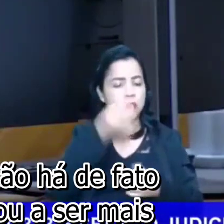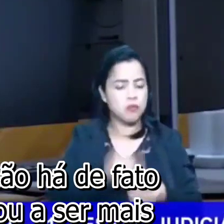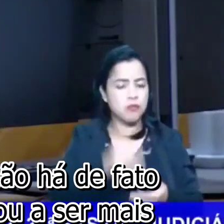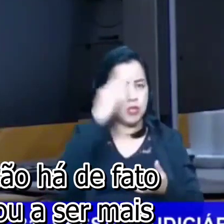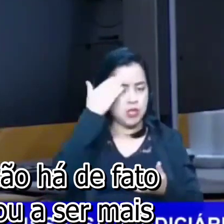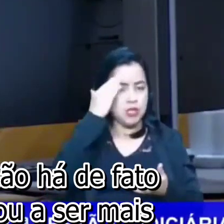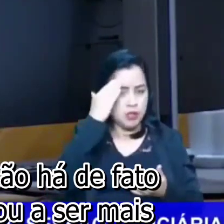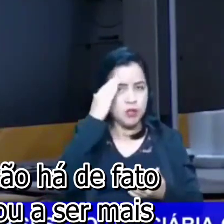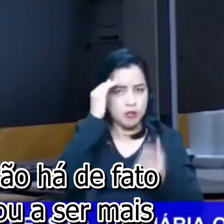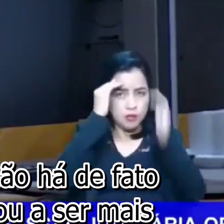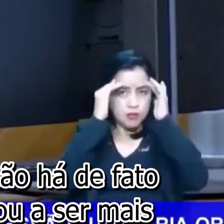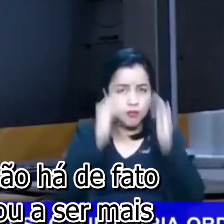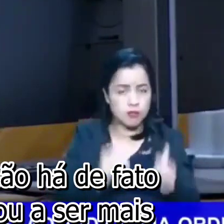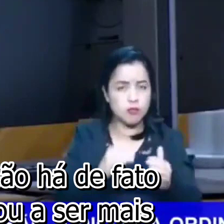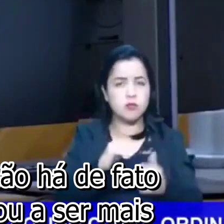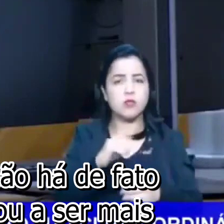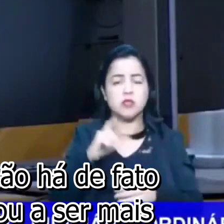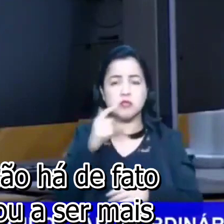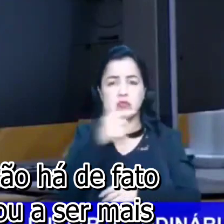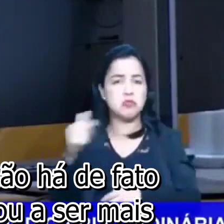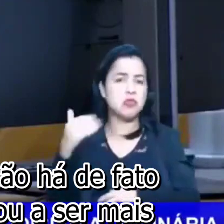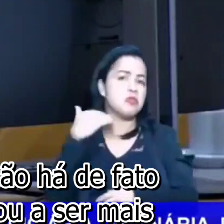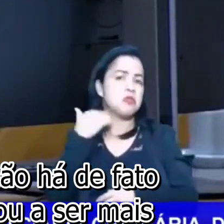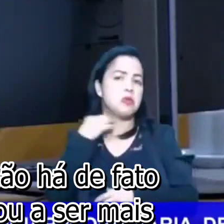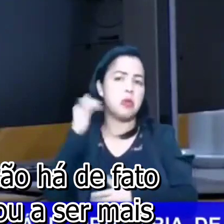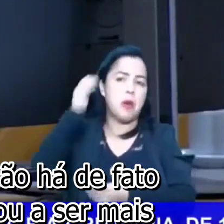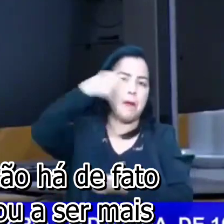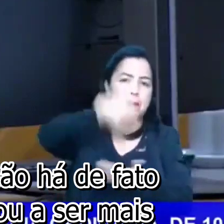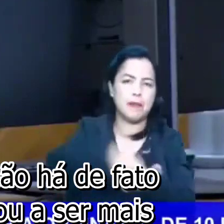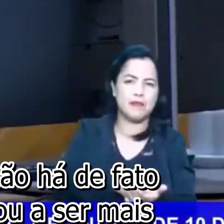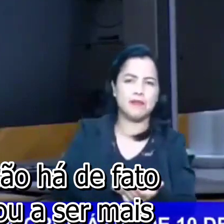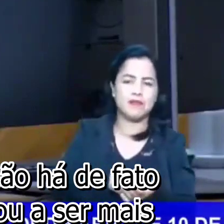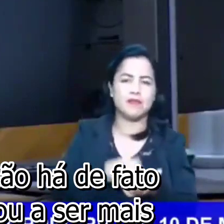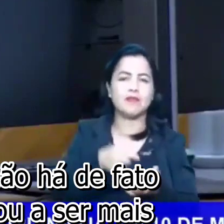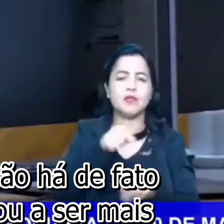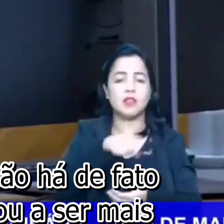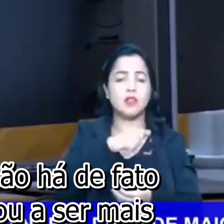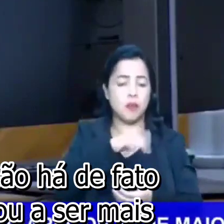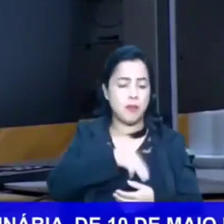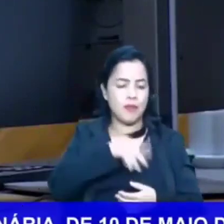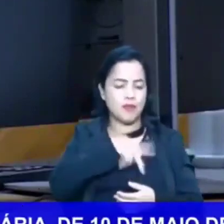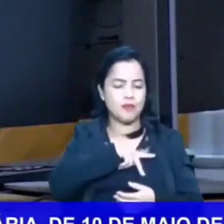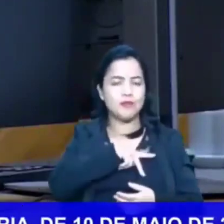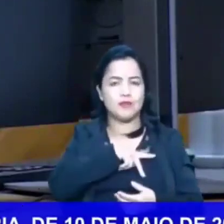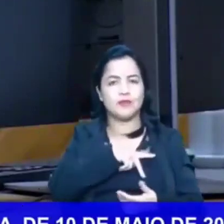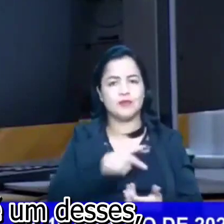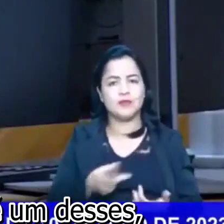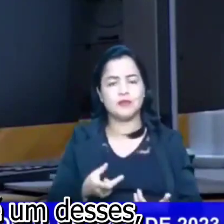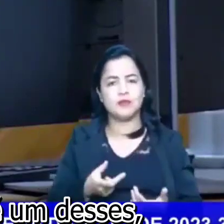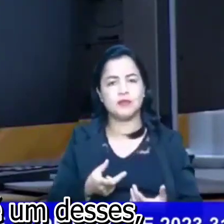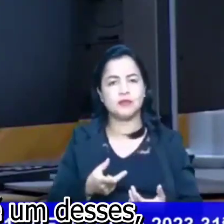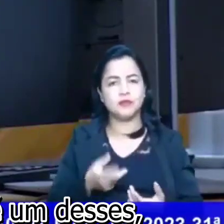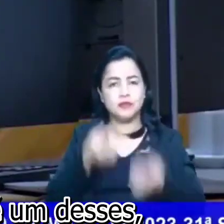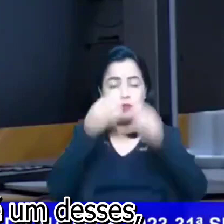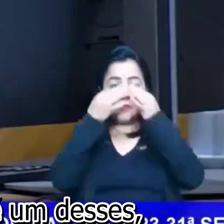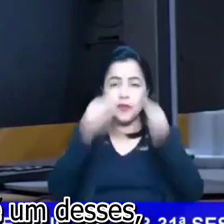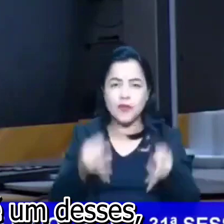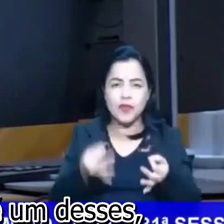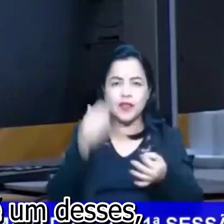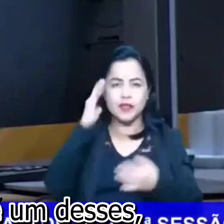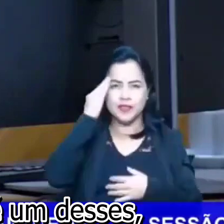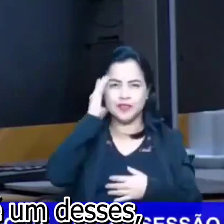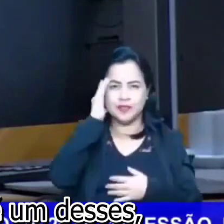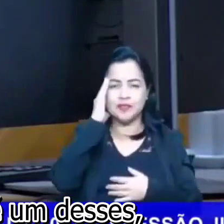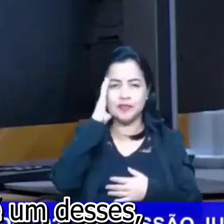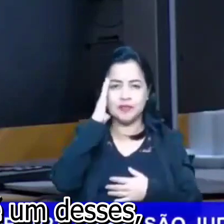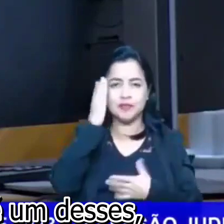nas contas onde não há, de fato, desembolso financeiro, o Ministério Público passou a ser um olhar mais